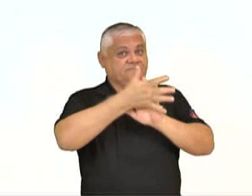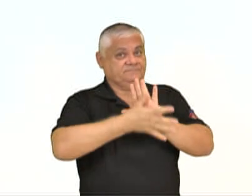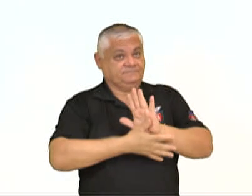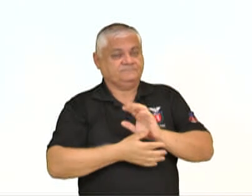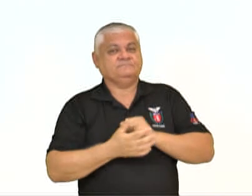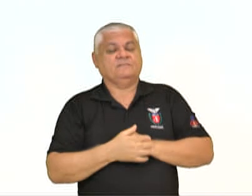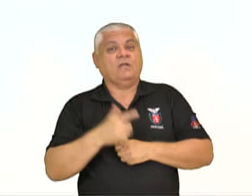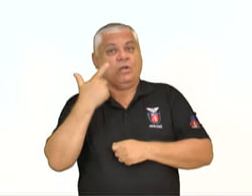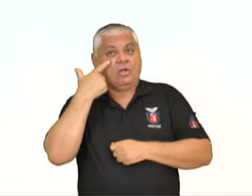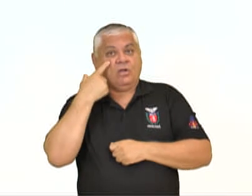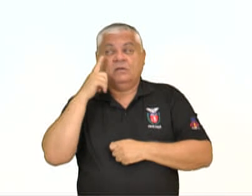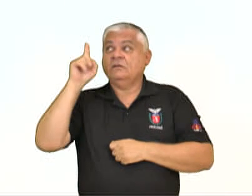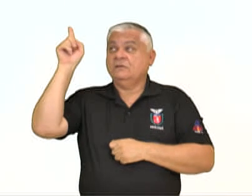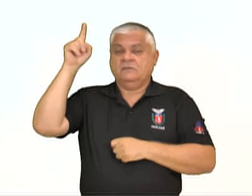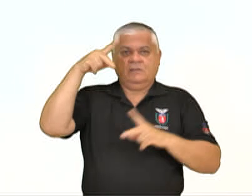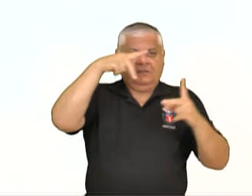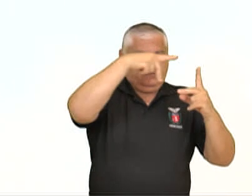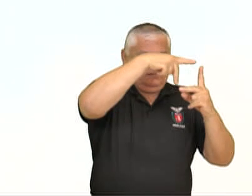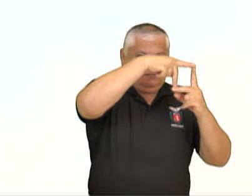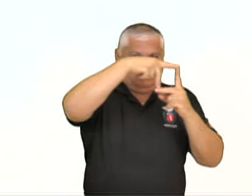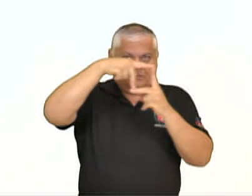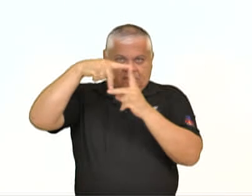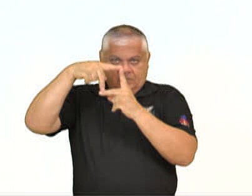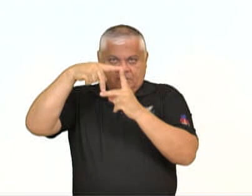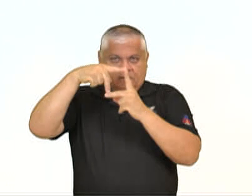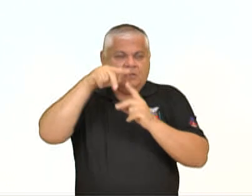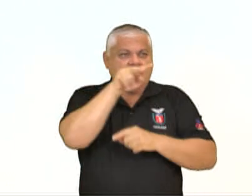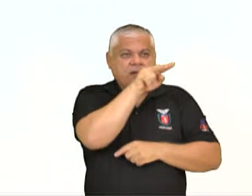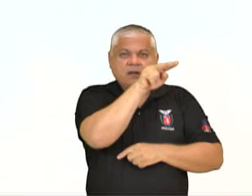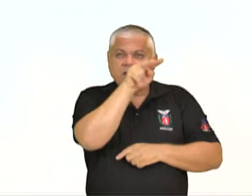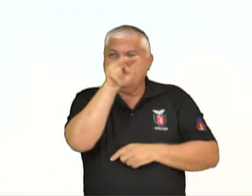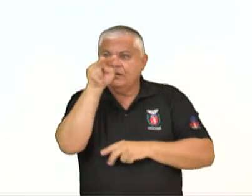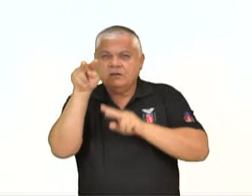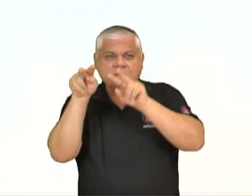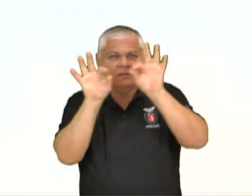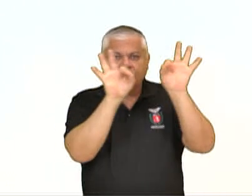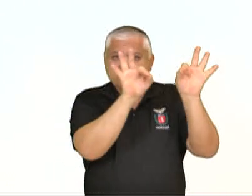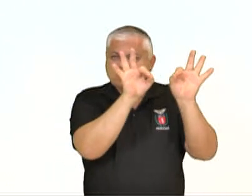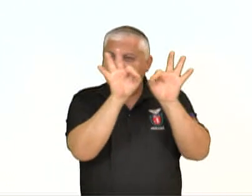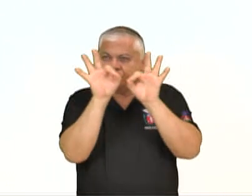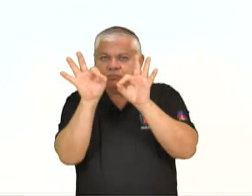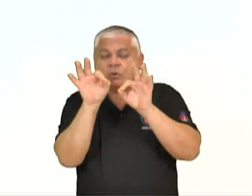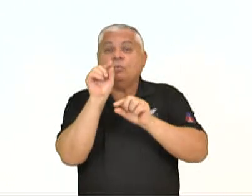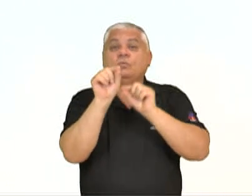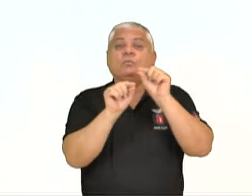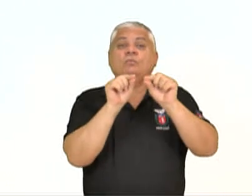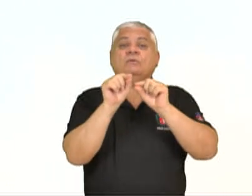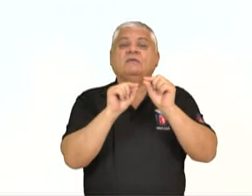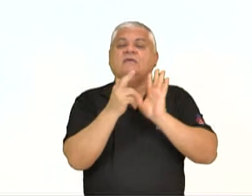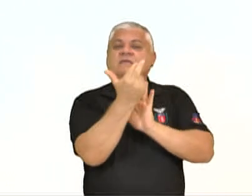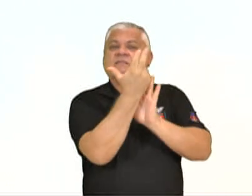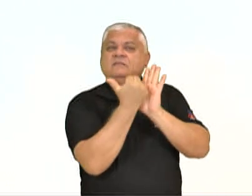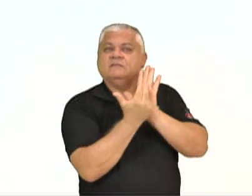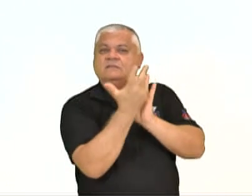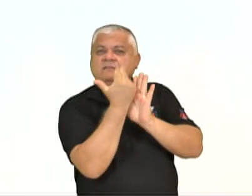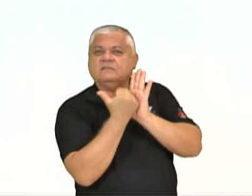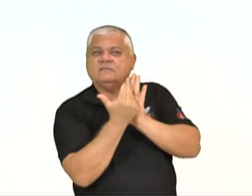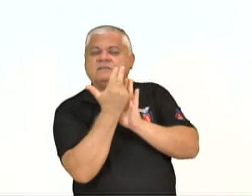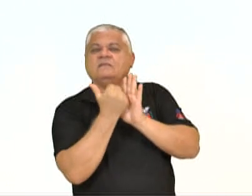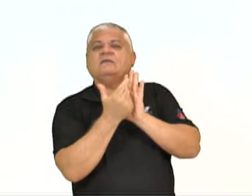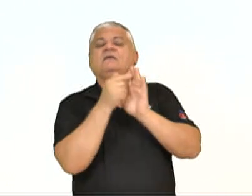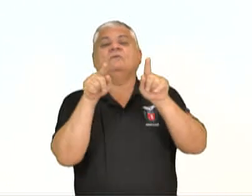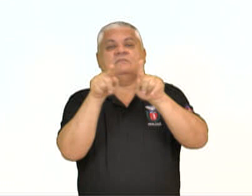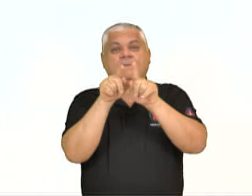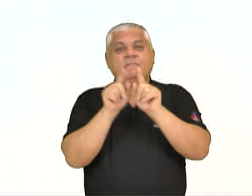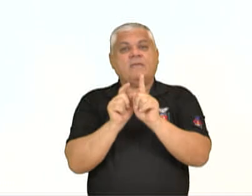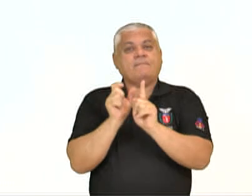Então, vocês vão aí ficar analisando essa tirinha, os elementos dos desenhos da linguagem não verbal,